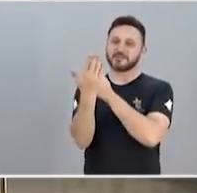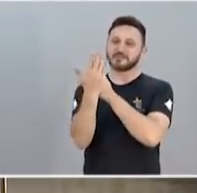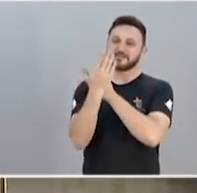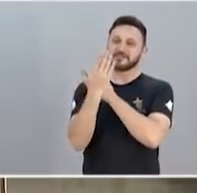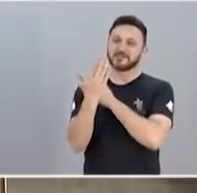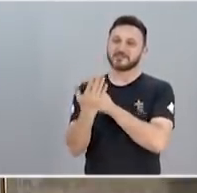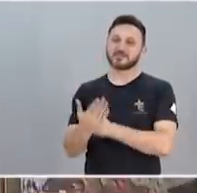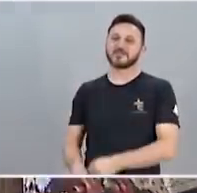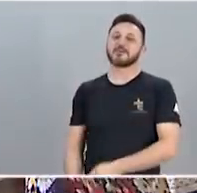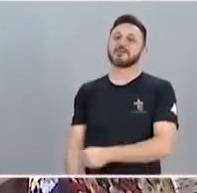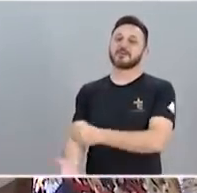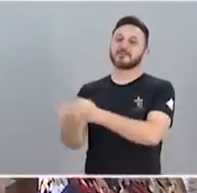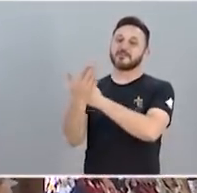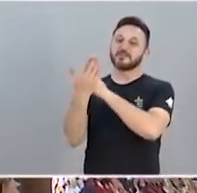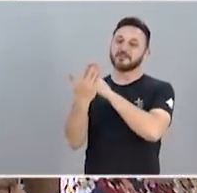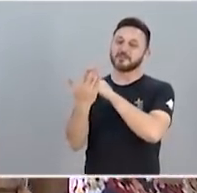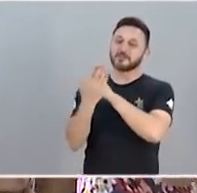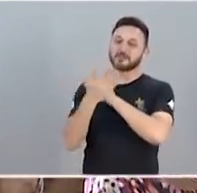favoreça,